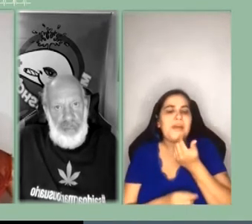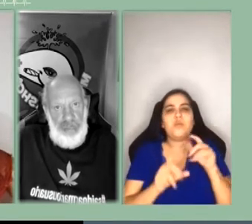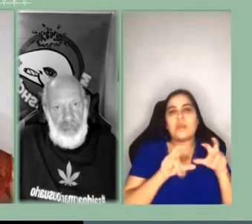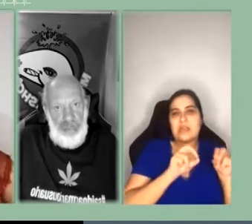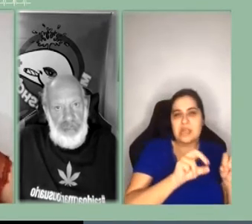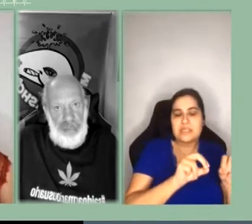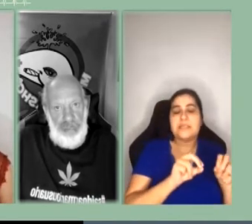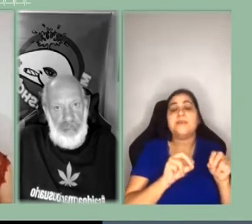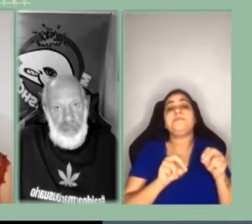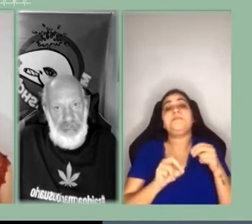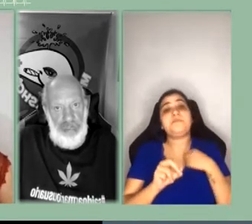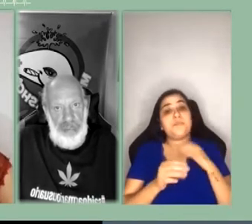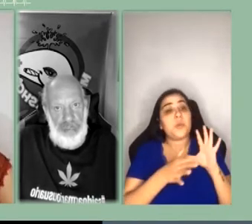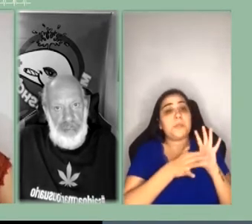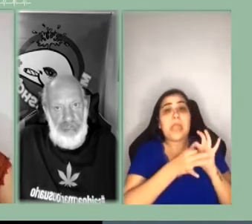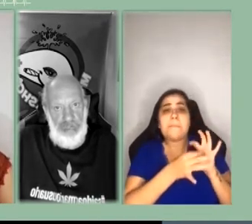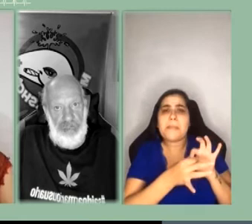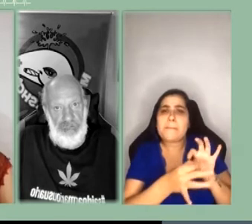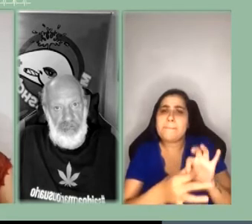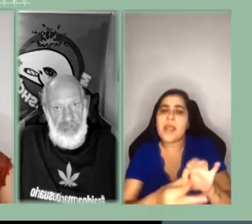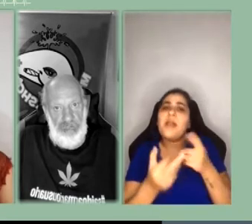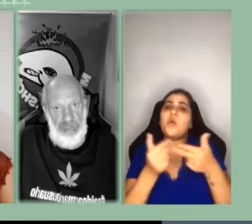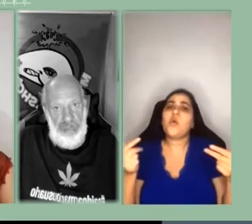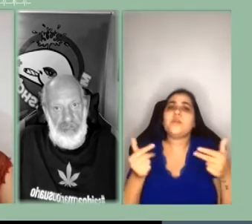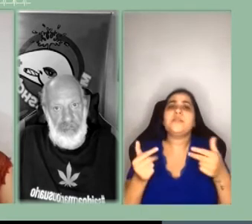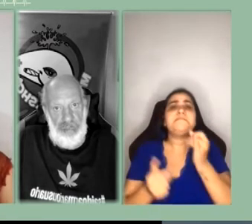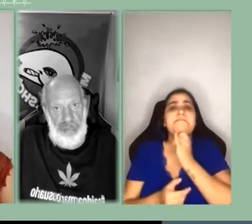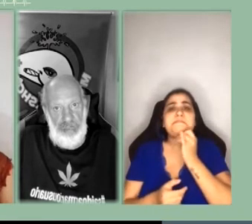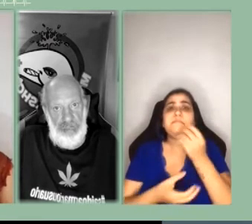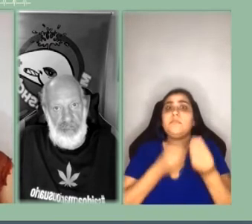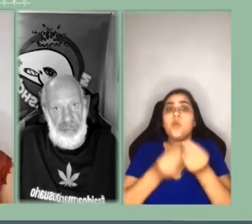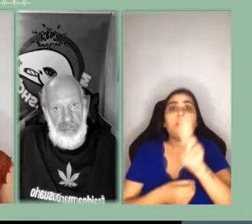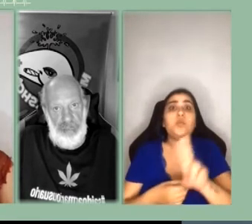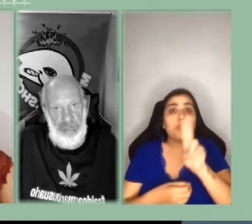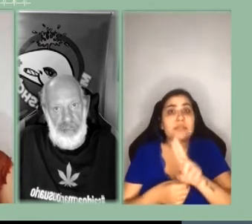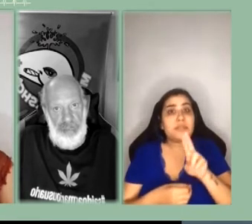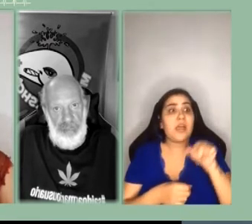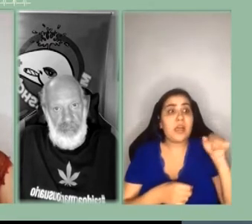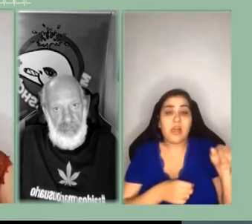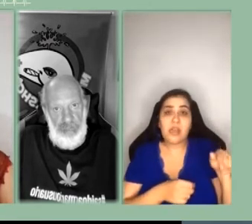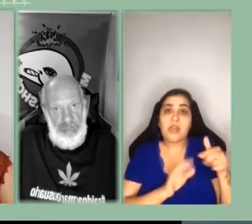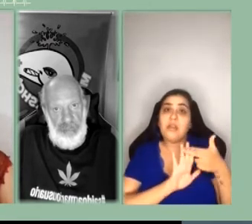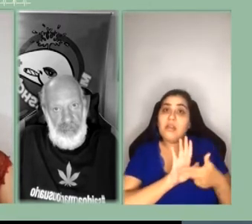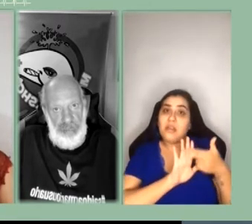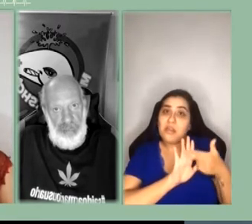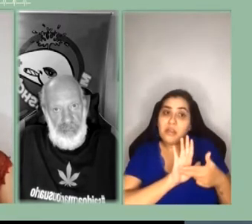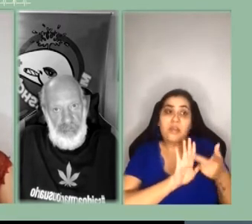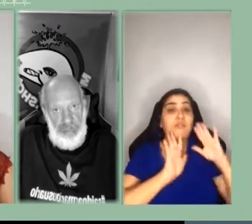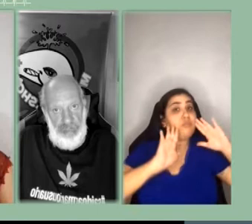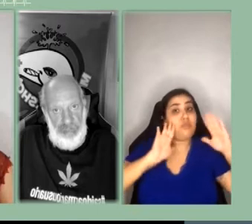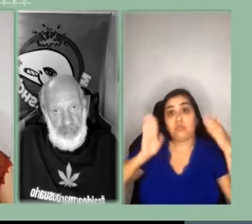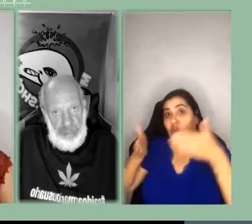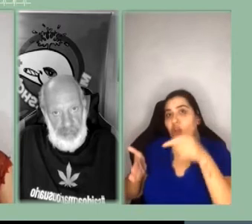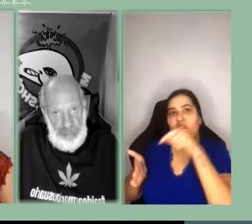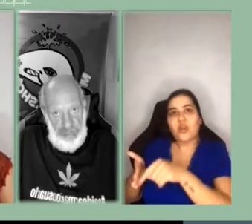fui linkando essas questões de como usar esse tipo de conduta voltado para a alimentação canábica. E aí eu vi que